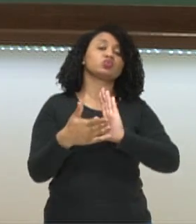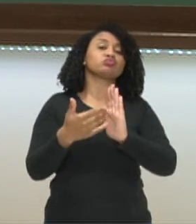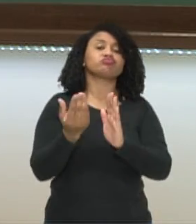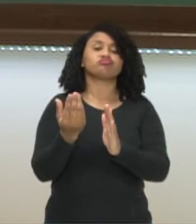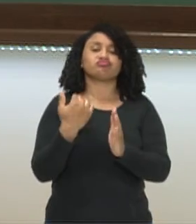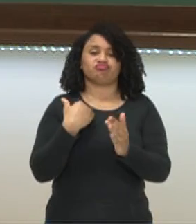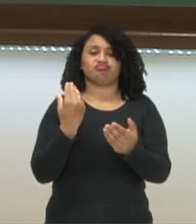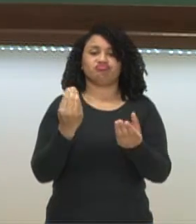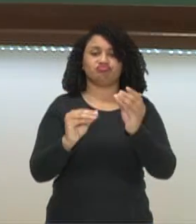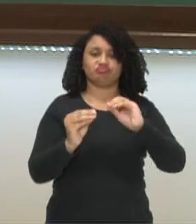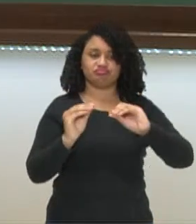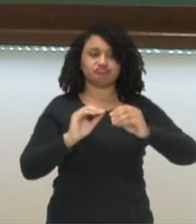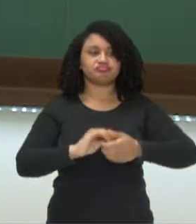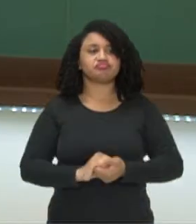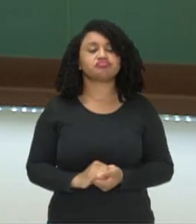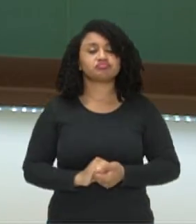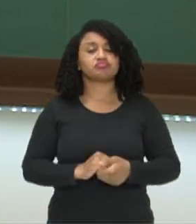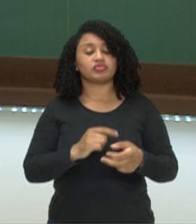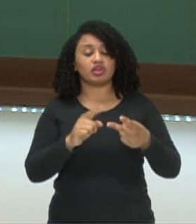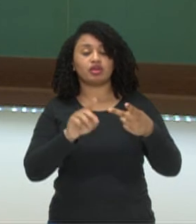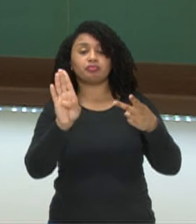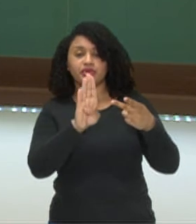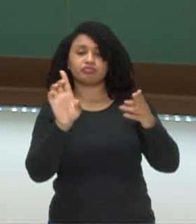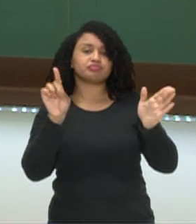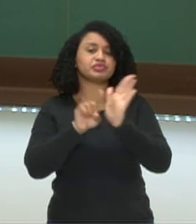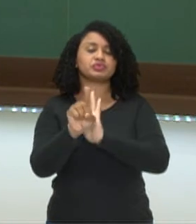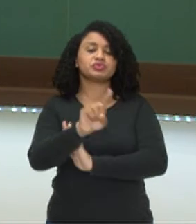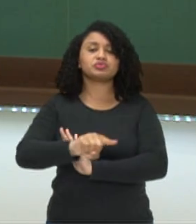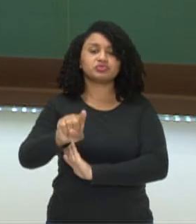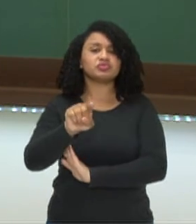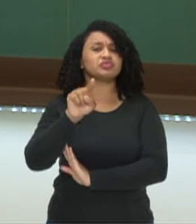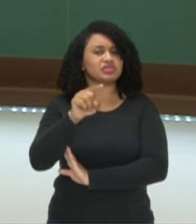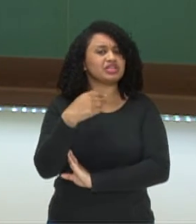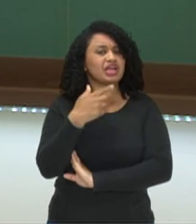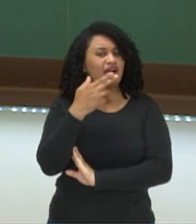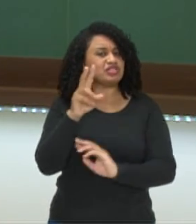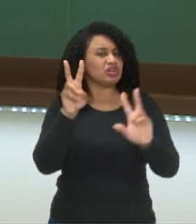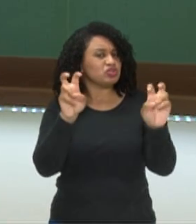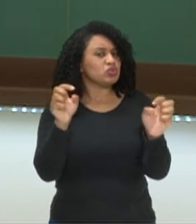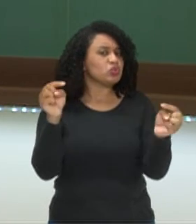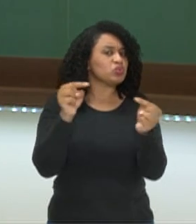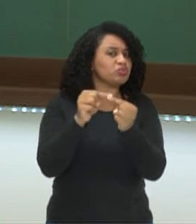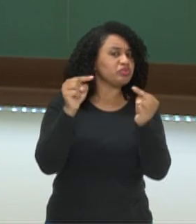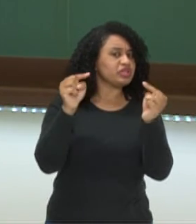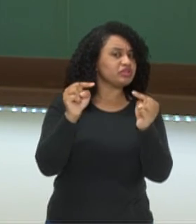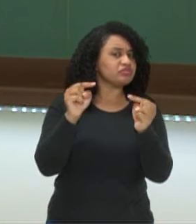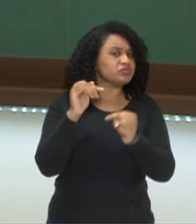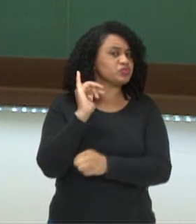colocado. Na letra B eu te pergunto, você considera esse título adequado?